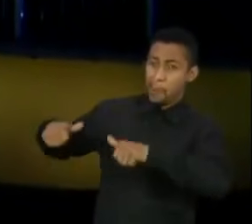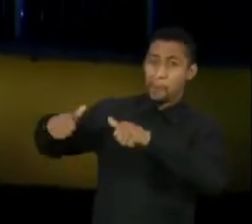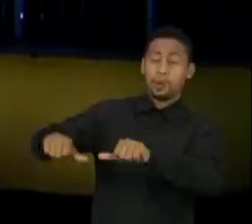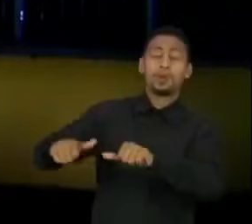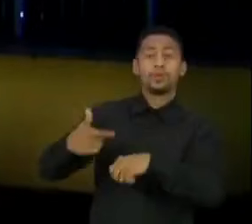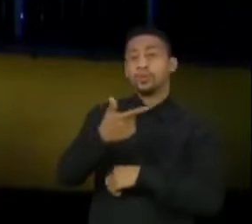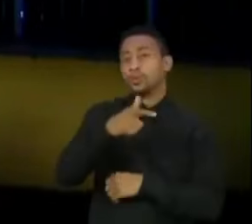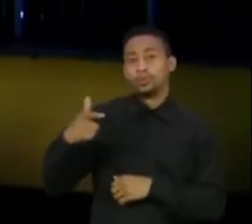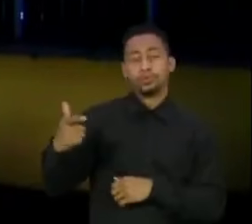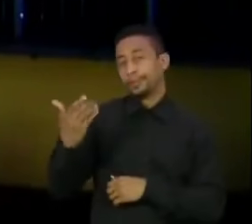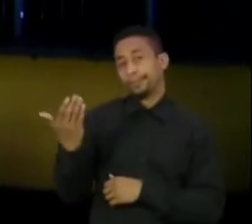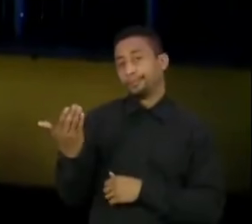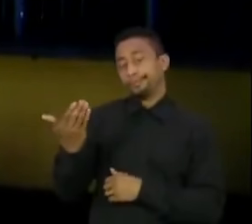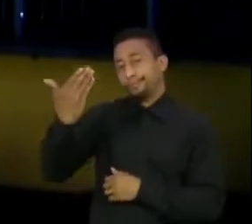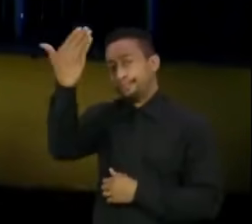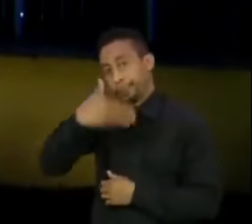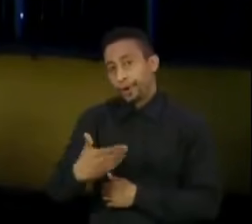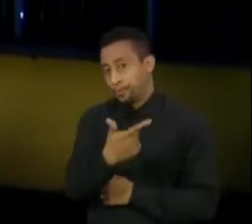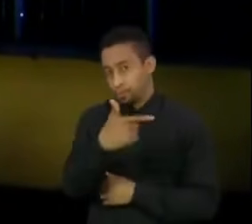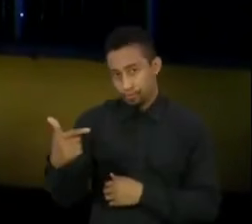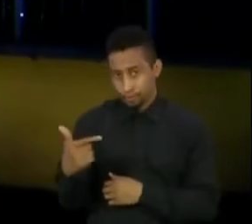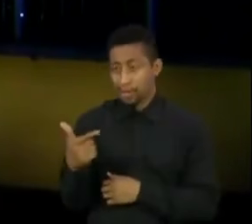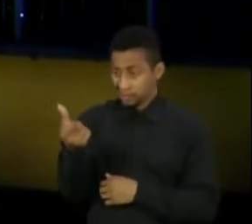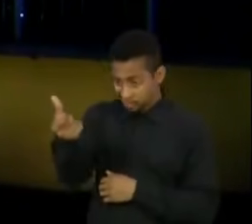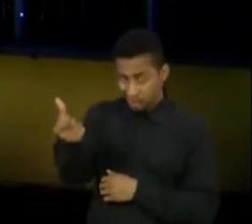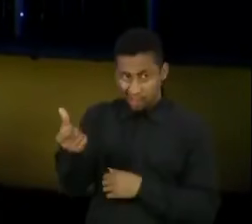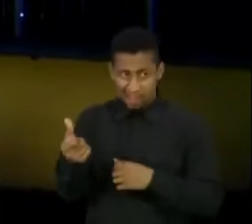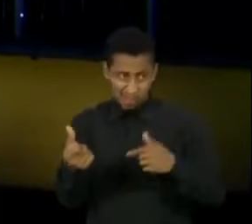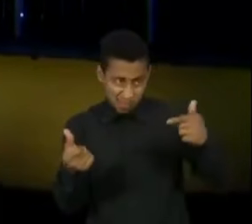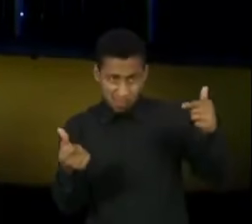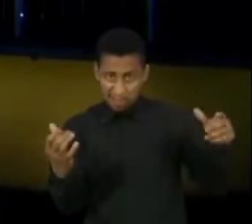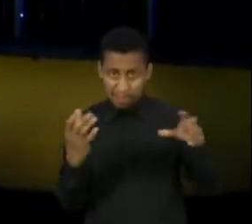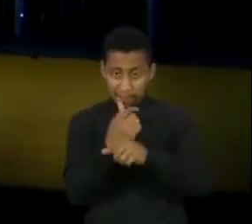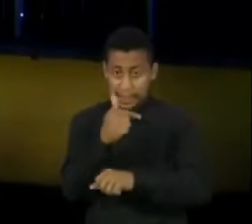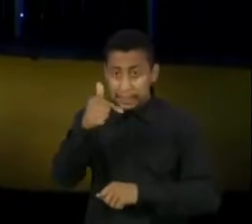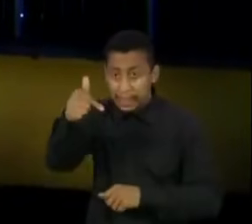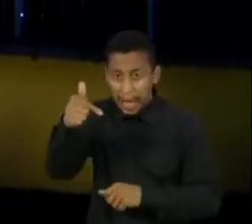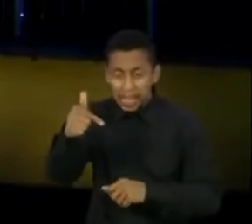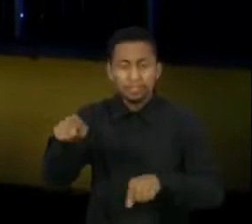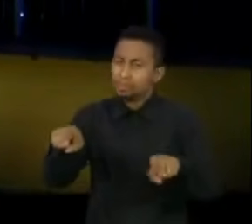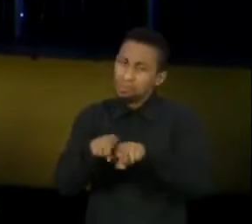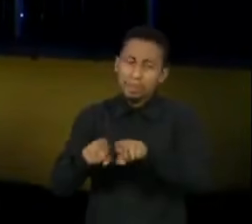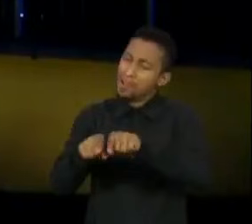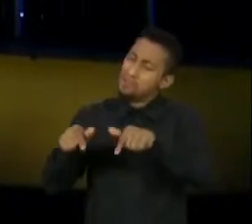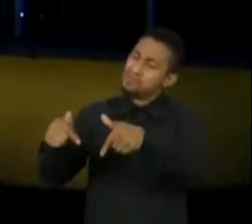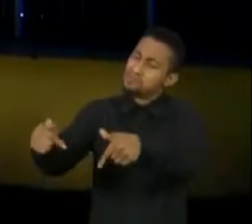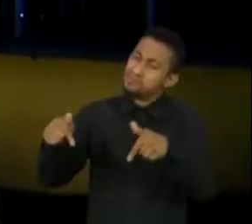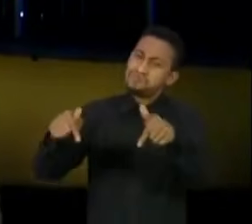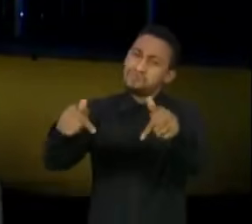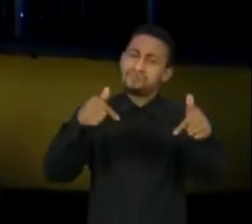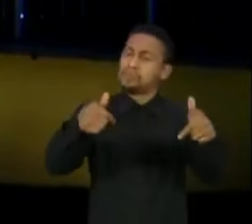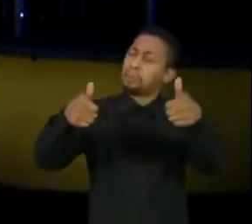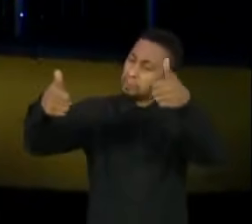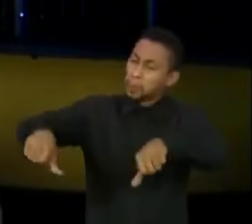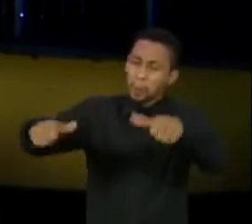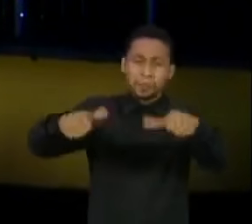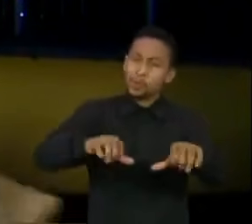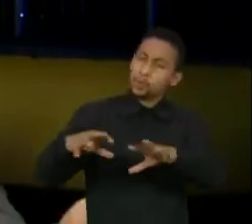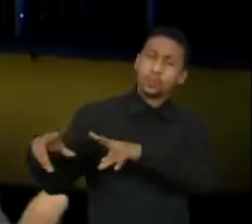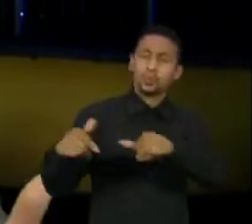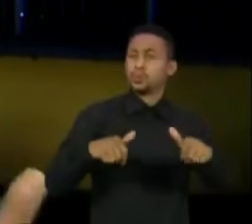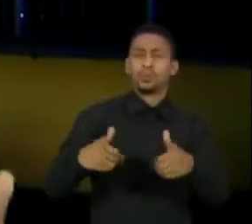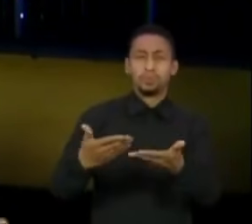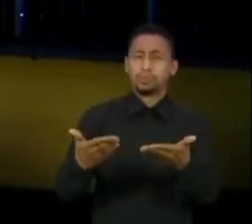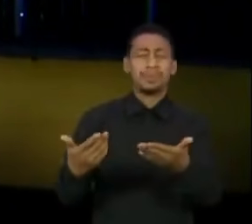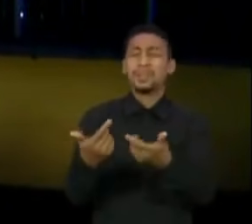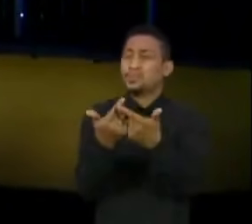de provas e essa e 67 serão também encerradas da mesma forma por e não há nada